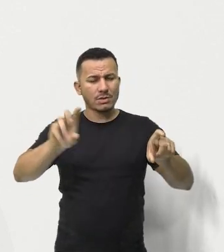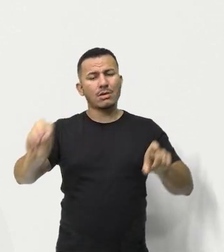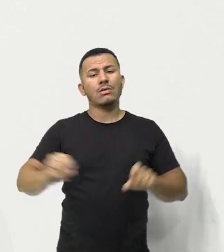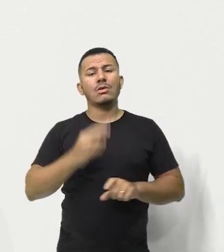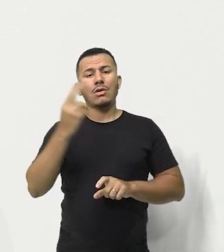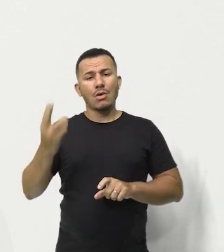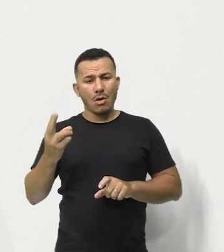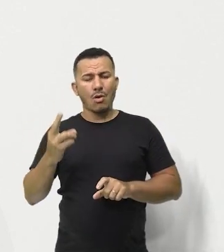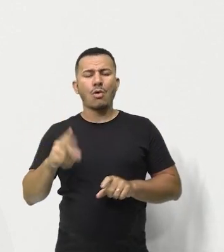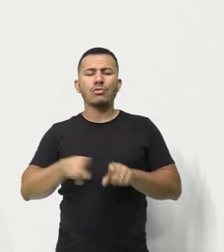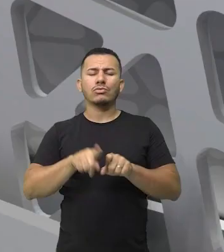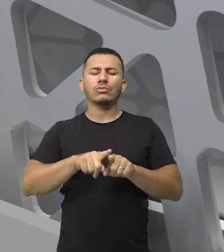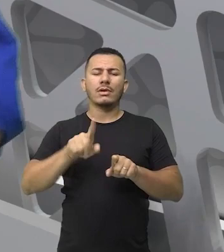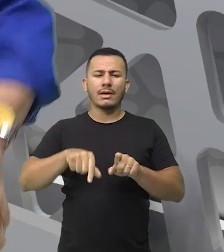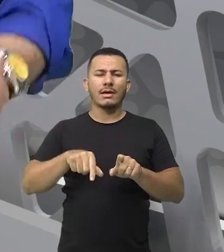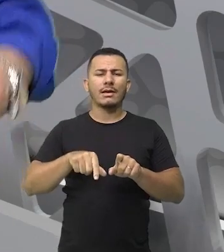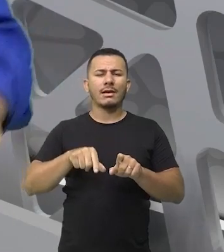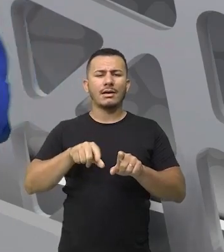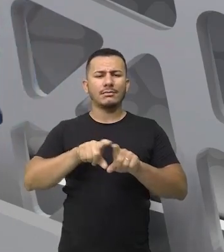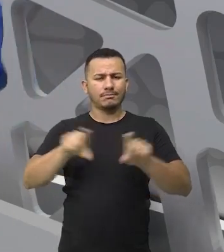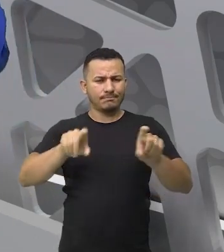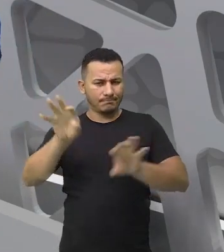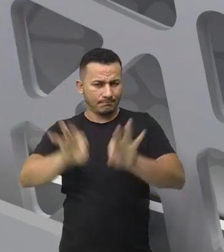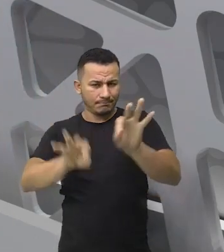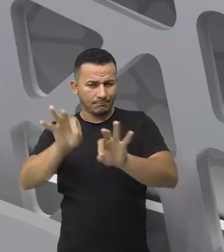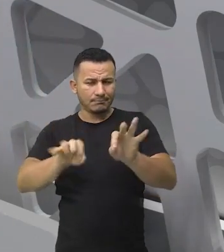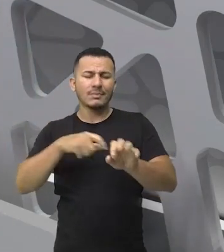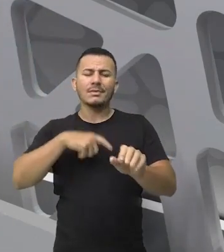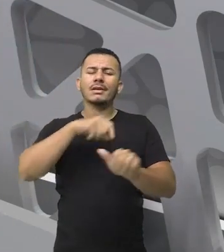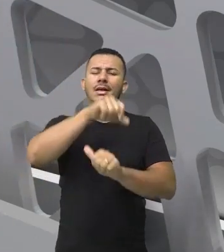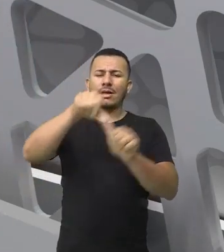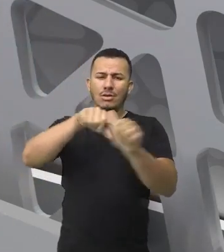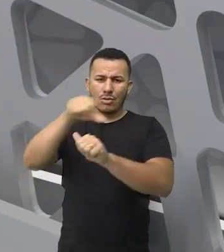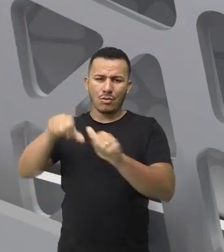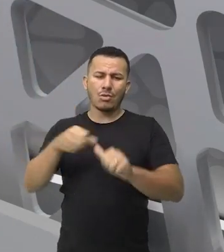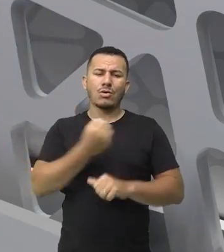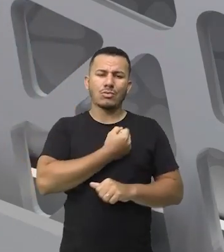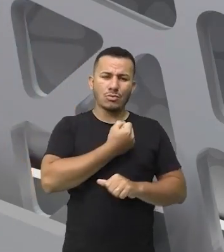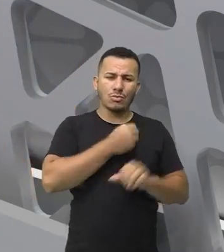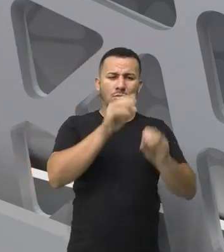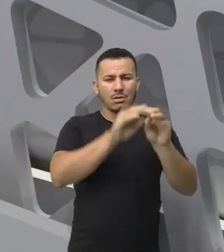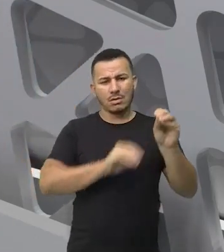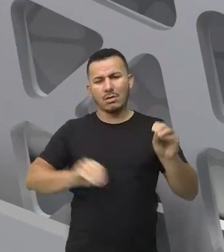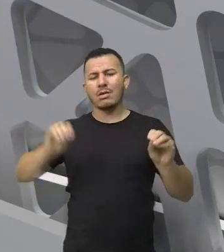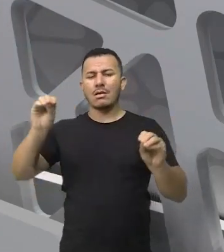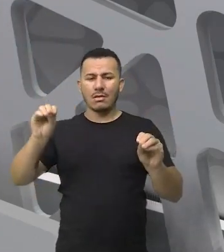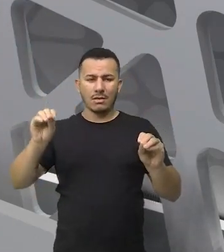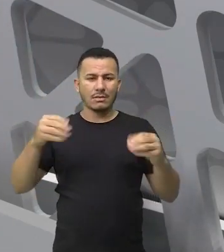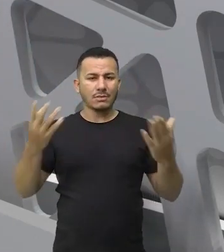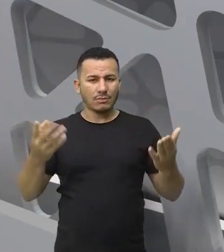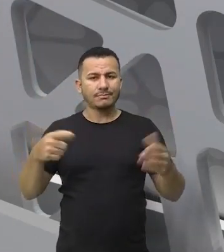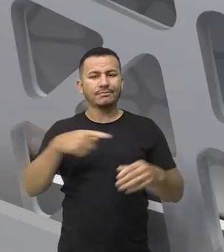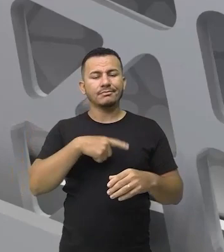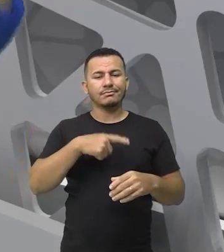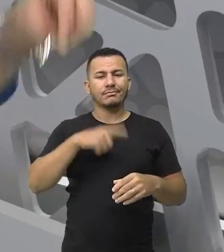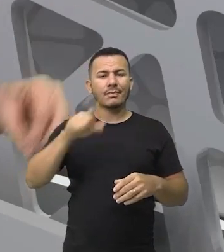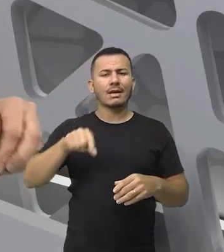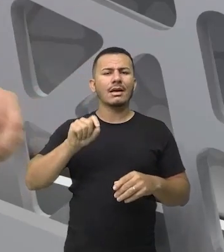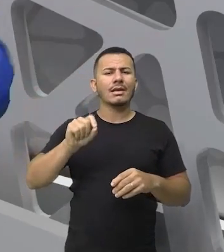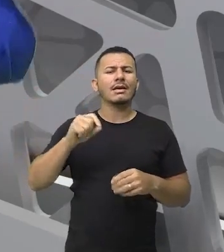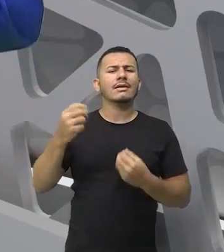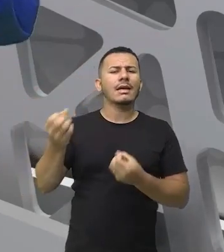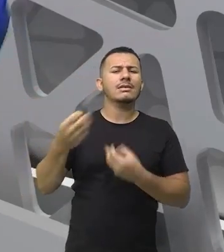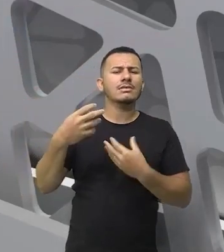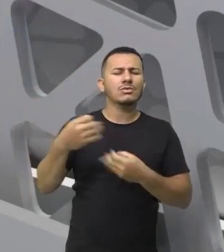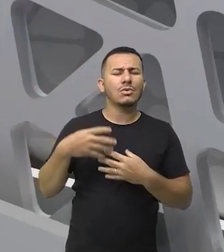tentando resolver uma equação ou equacionar, você faz essa troca de um membro para o outro.